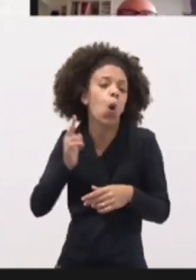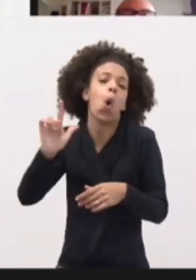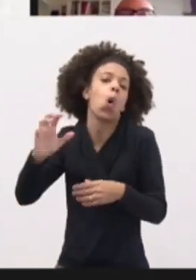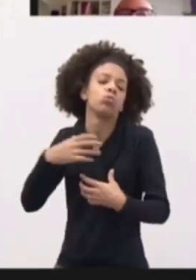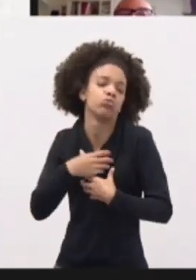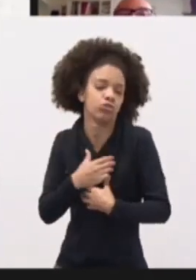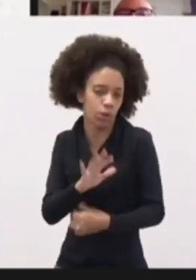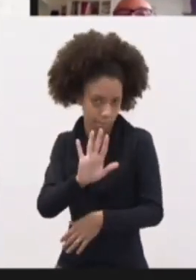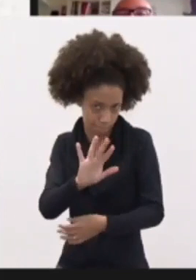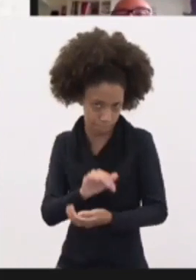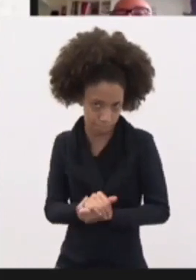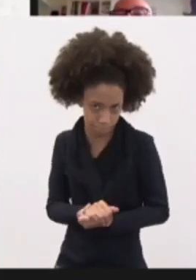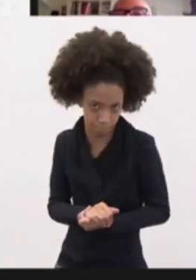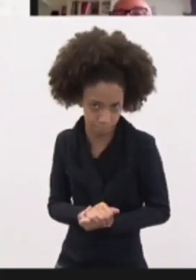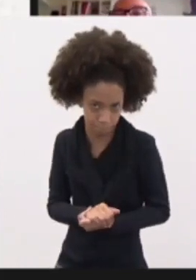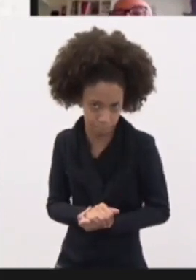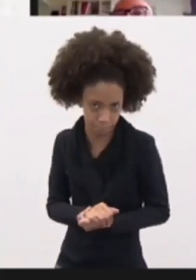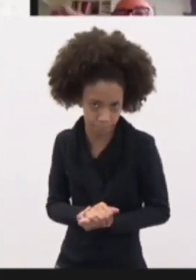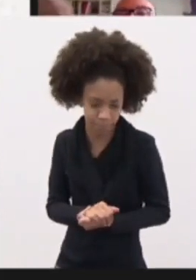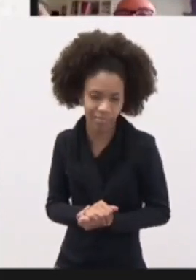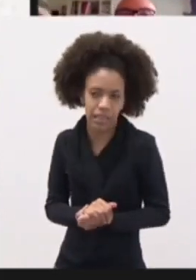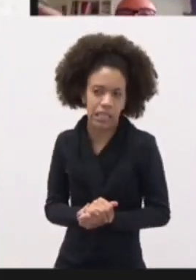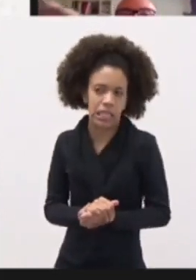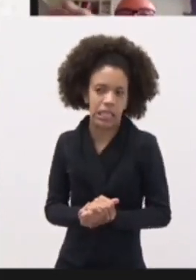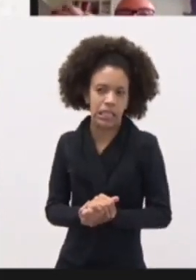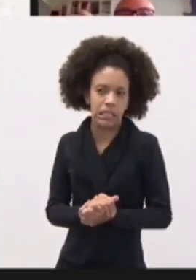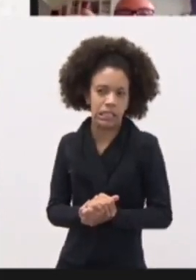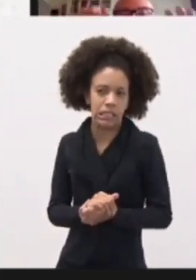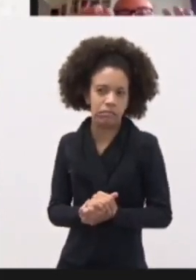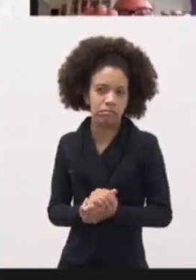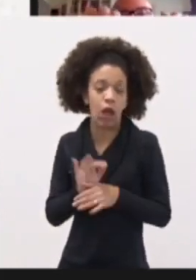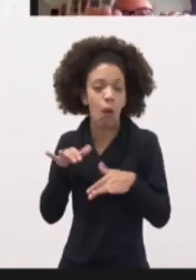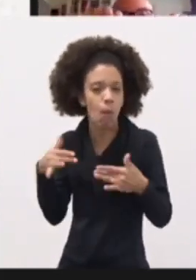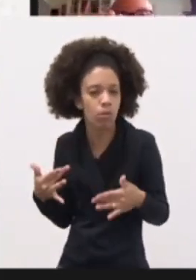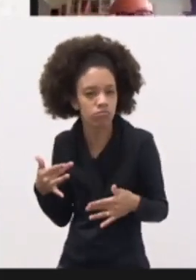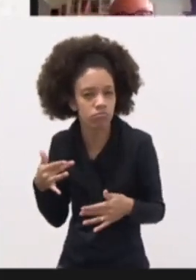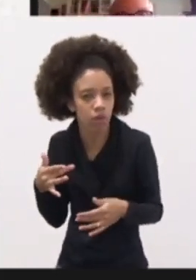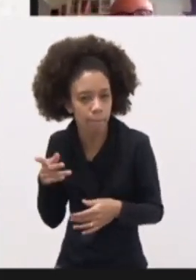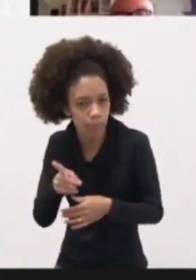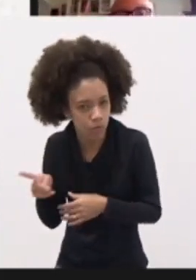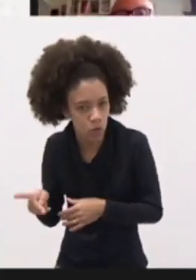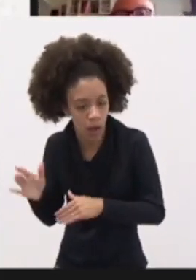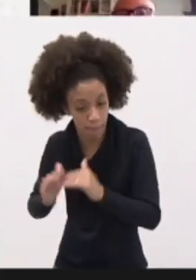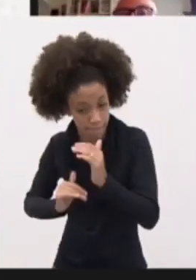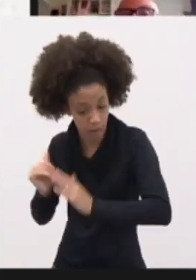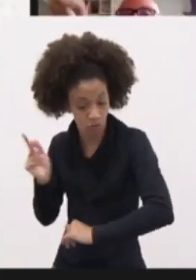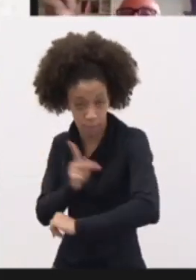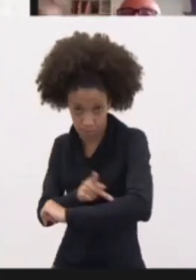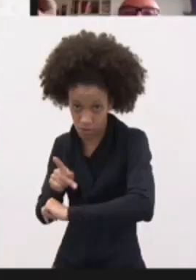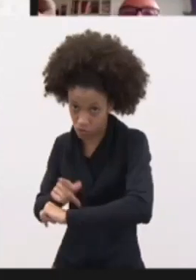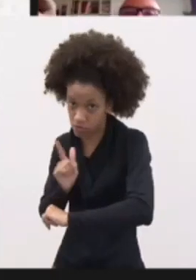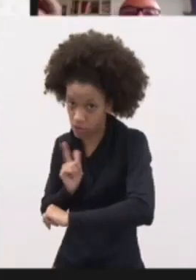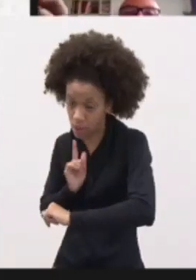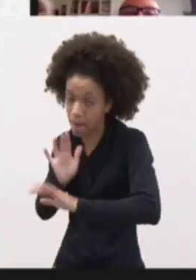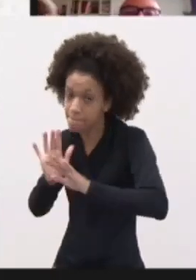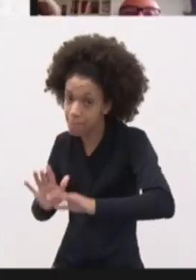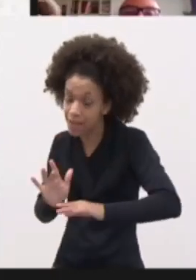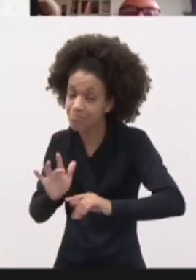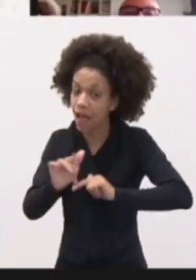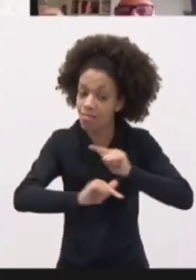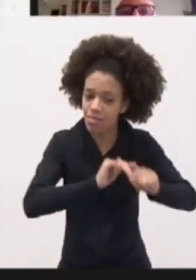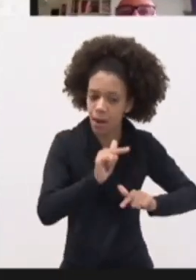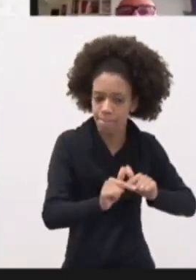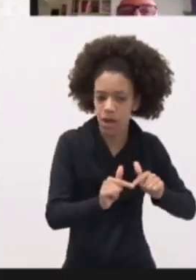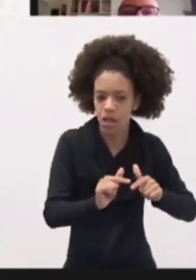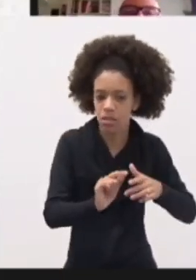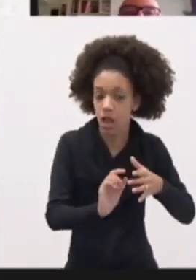seguinte, ela está ao mesmo tempo com a prática pedagógica, mas ela está trabalhando a curadoria e